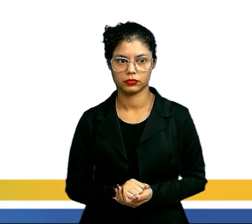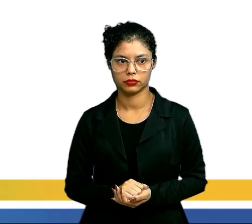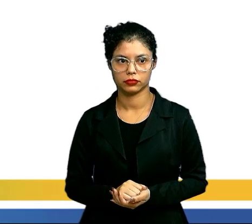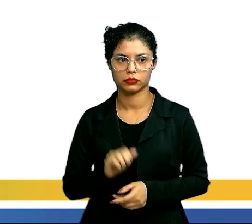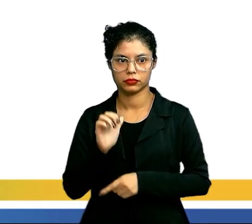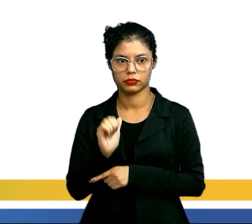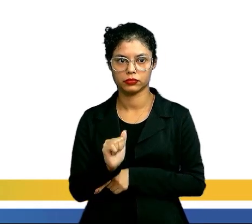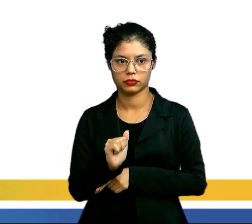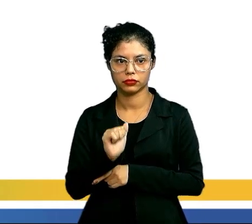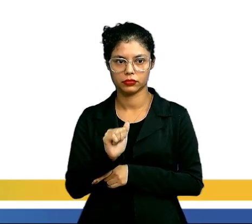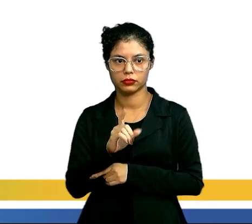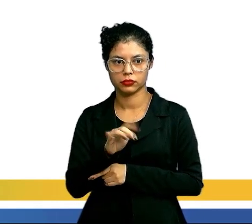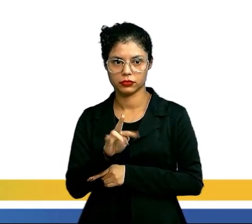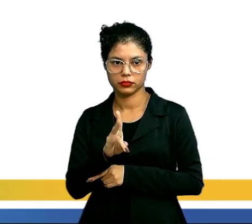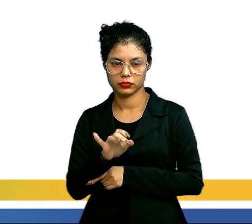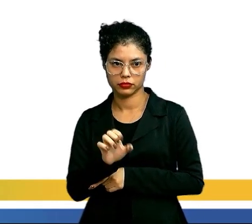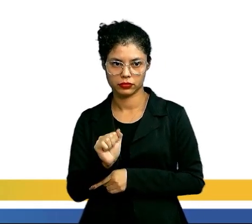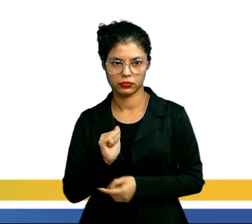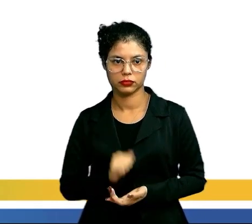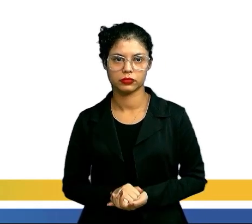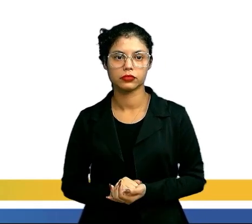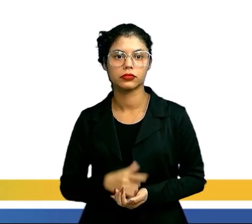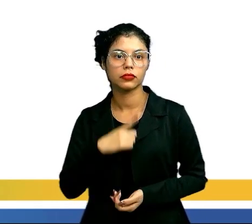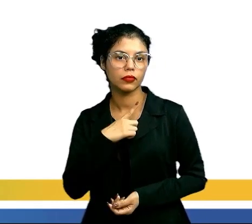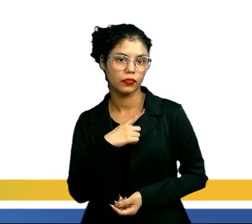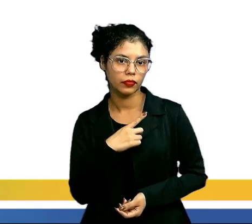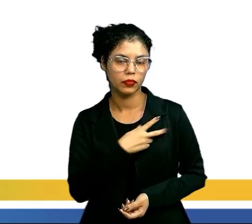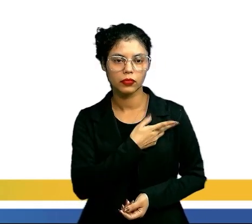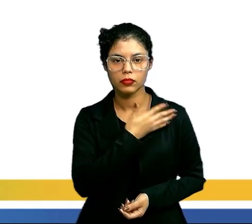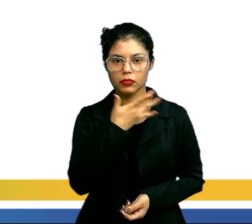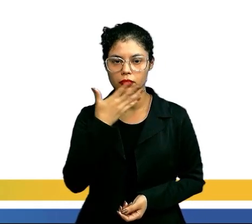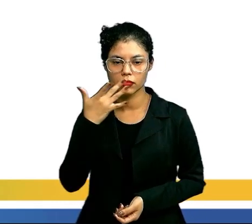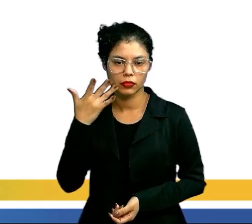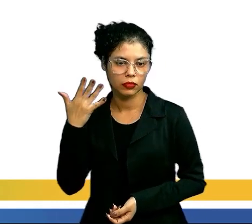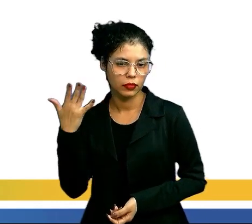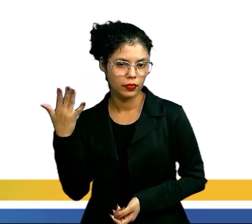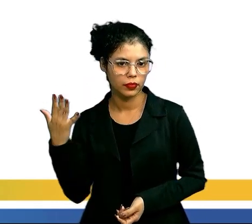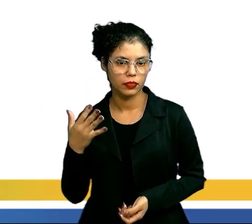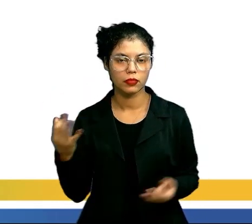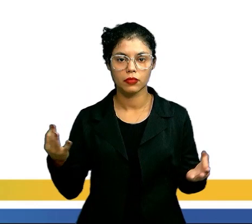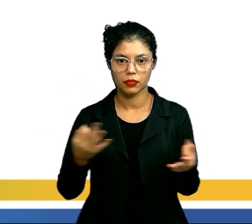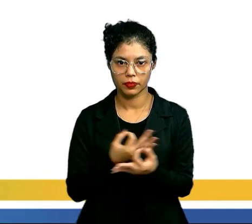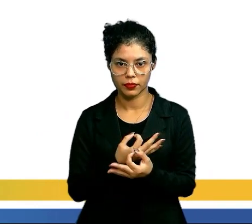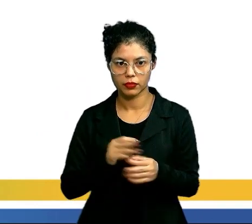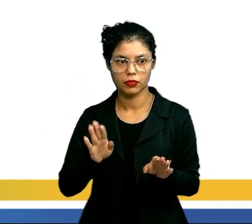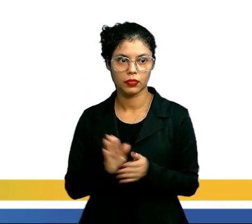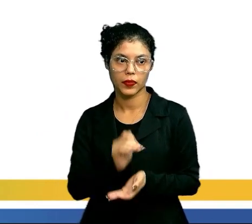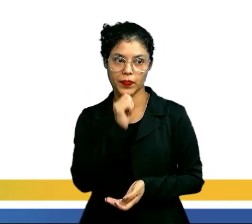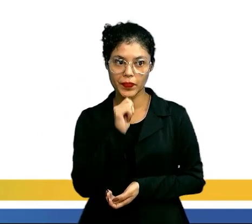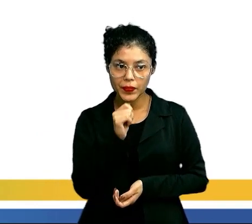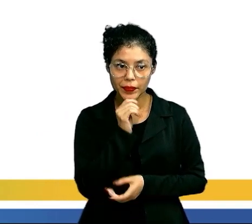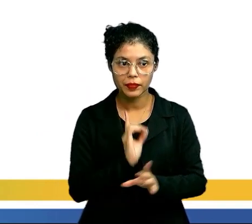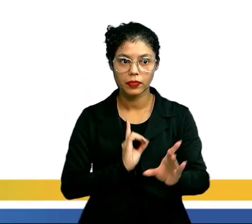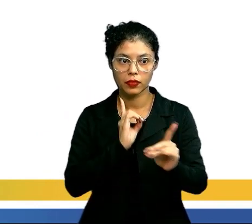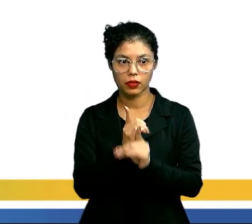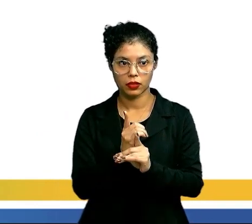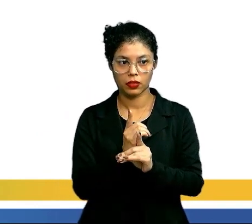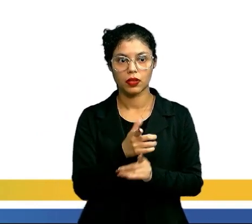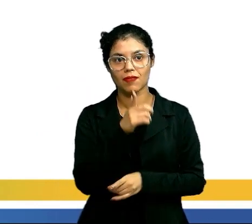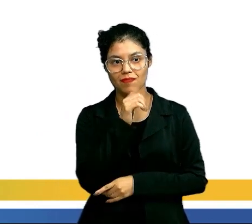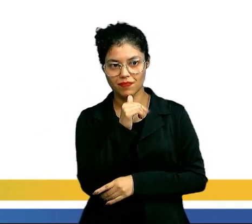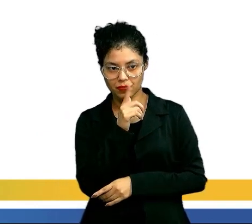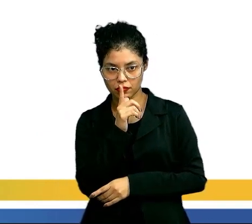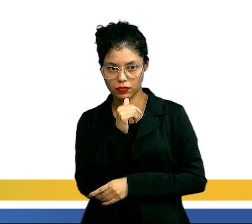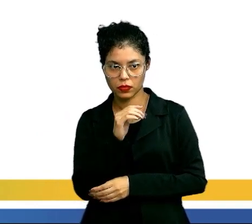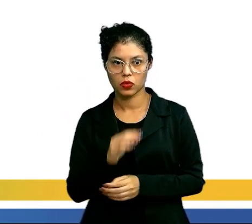do mosquito da dengue, Aedes aegypti, têm um olfato extremamente refinado, além de